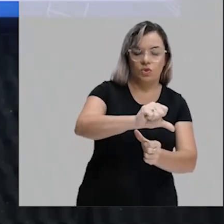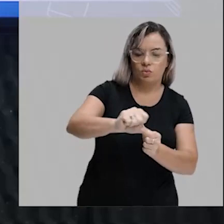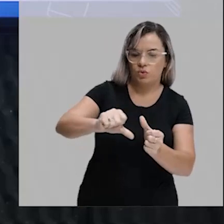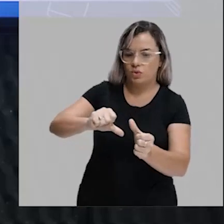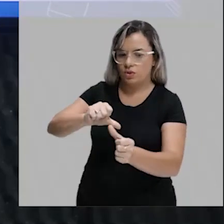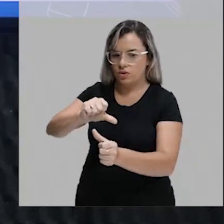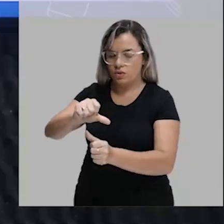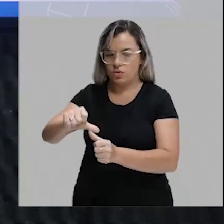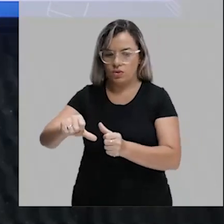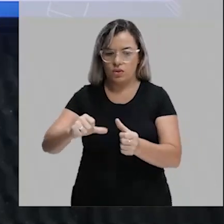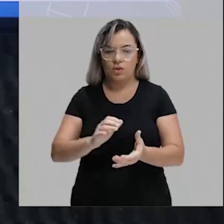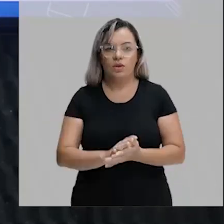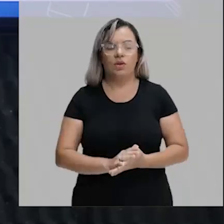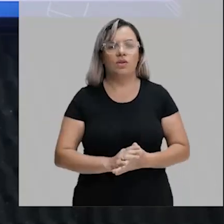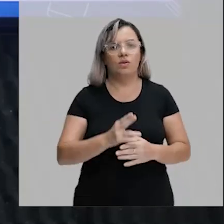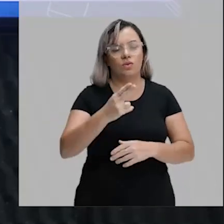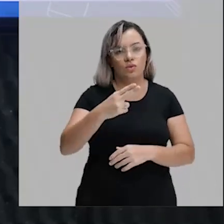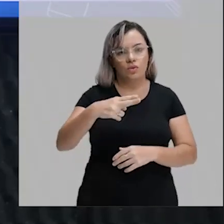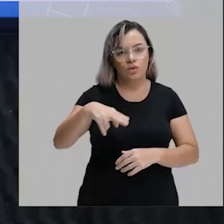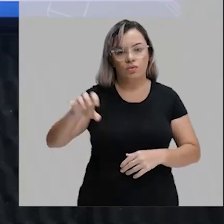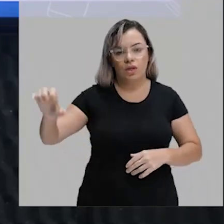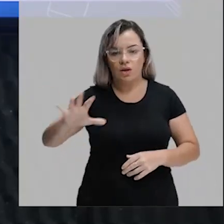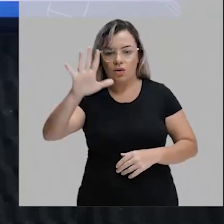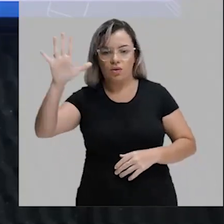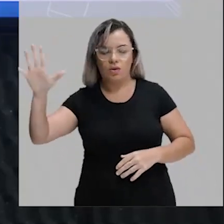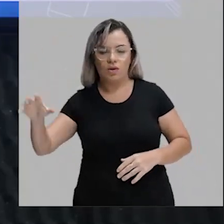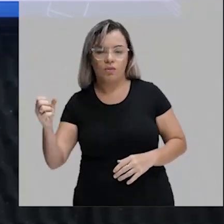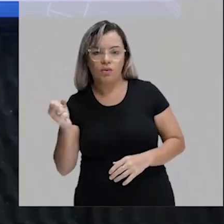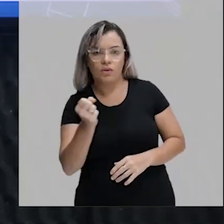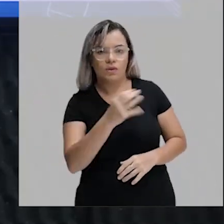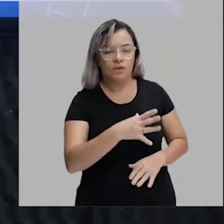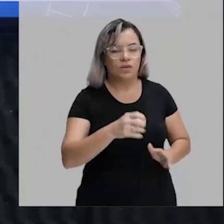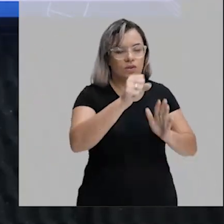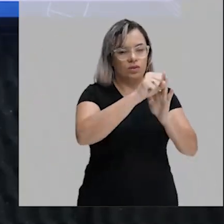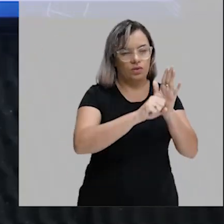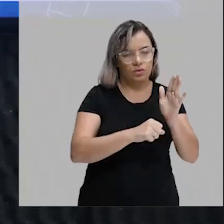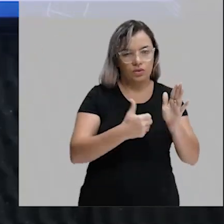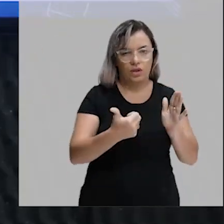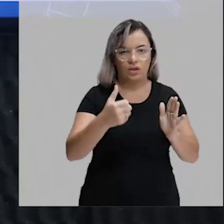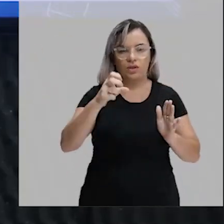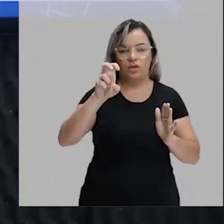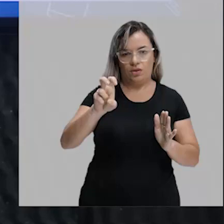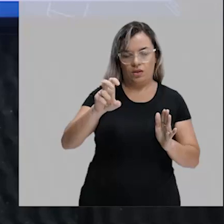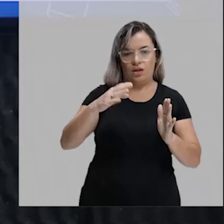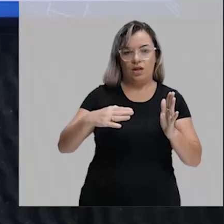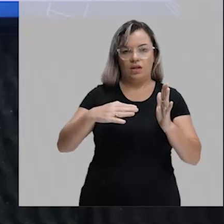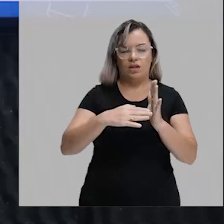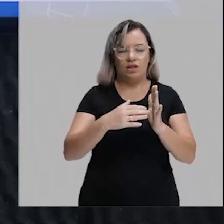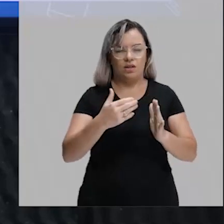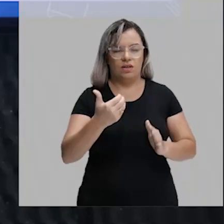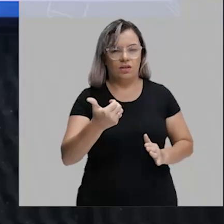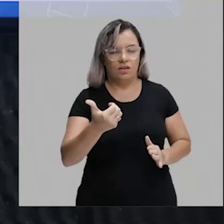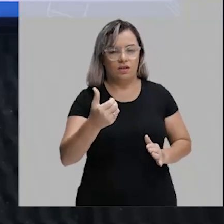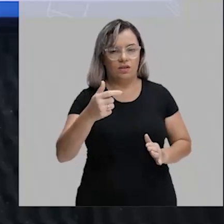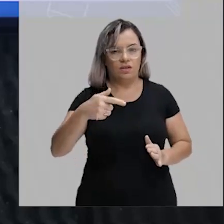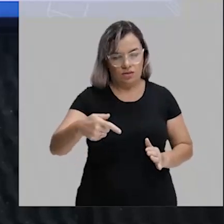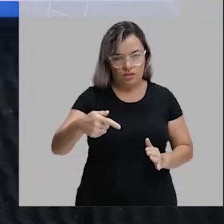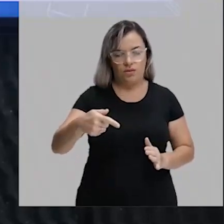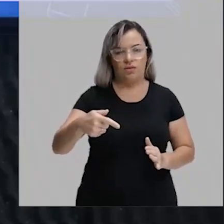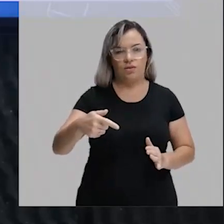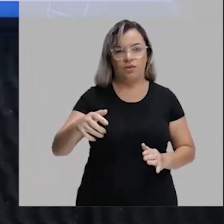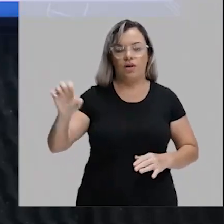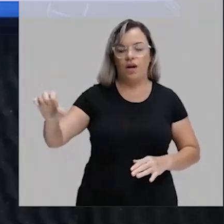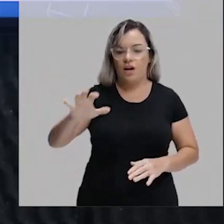transformações da chamada Europa moderna, a Europa aqui do século XV, XVI e XVII, a Europa